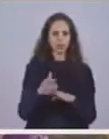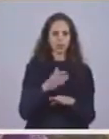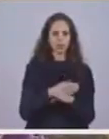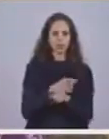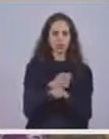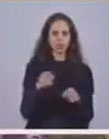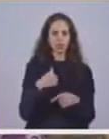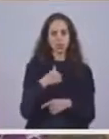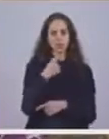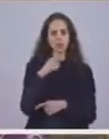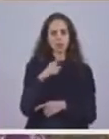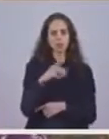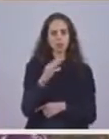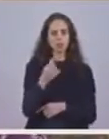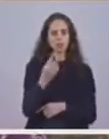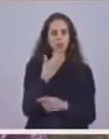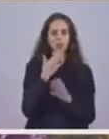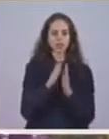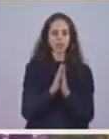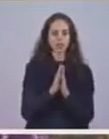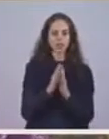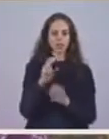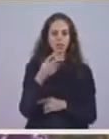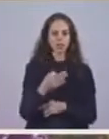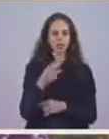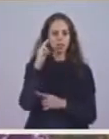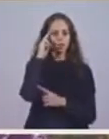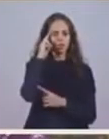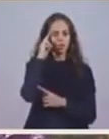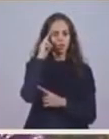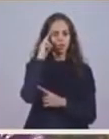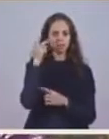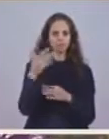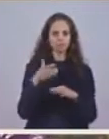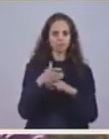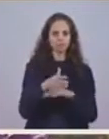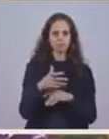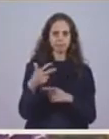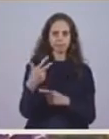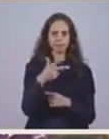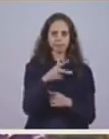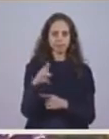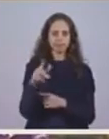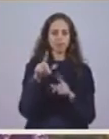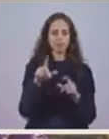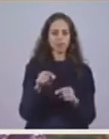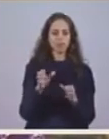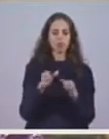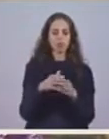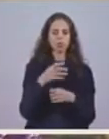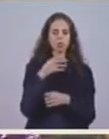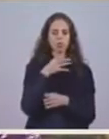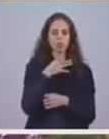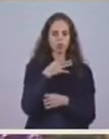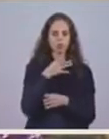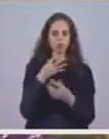quero uma vez mais agradecer à RTP Madeira esta transmissão, bem como ao grupo coral